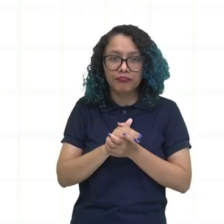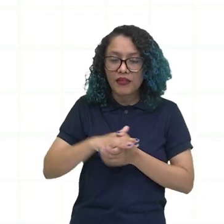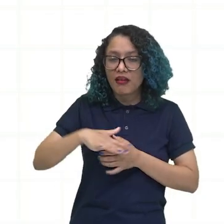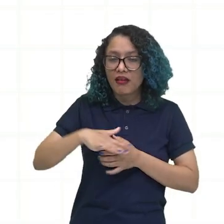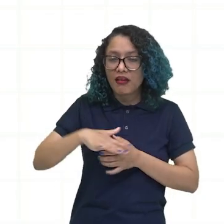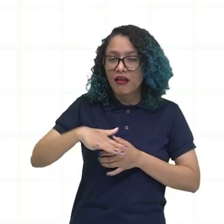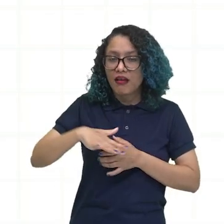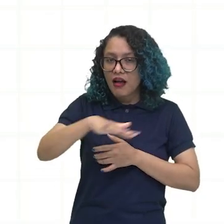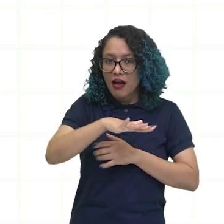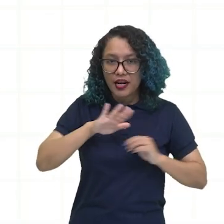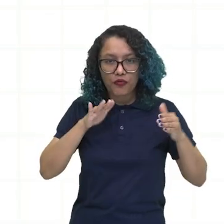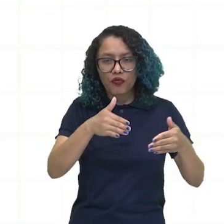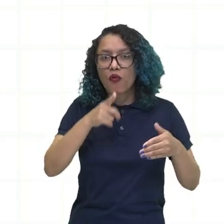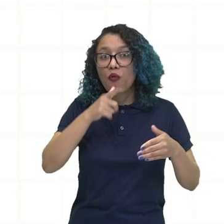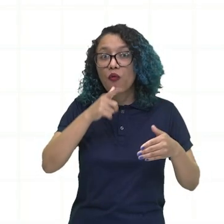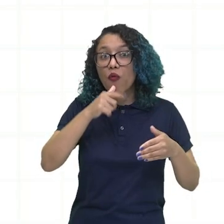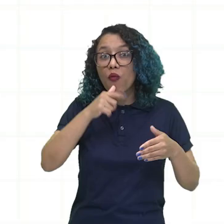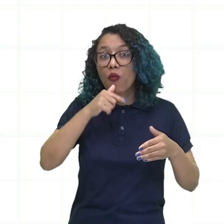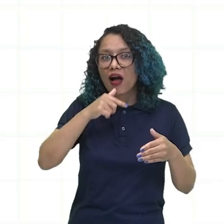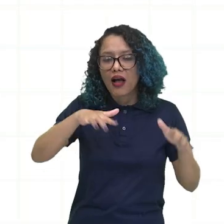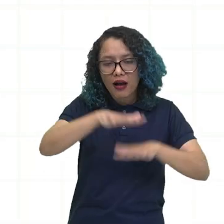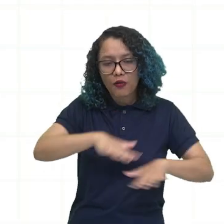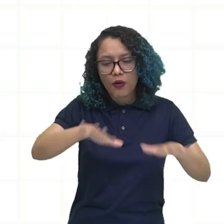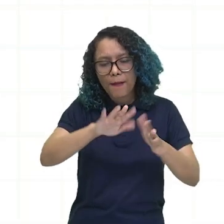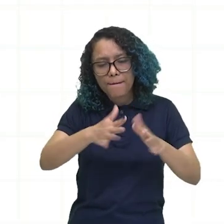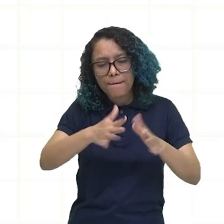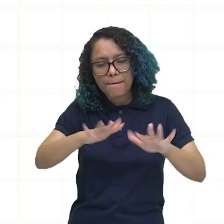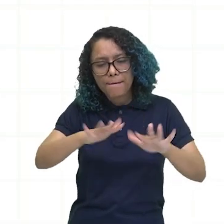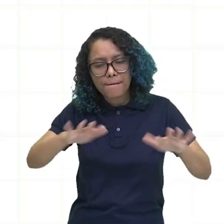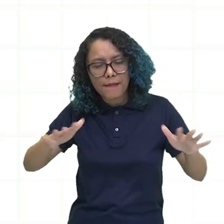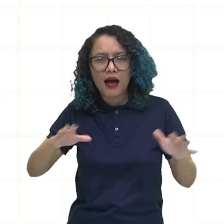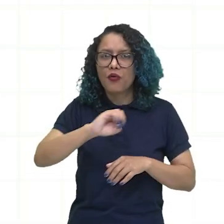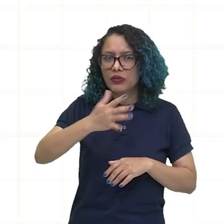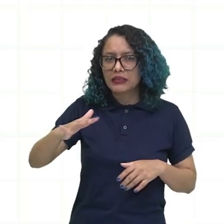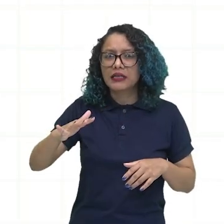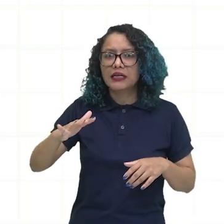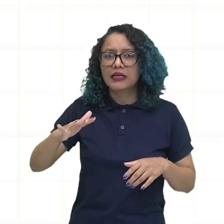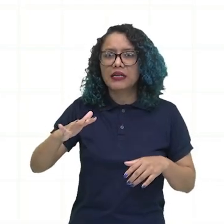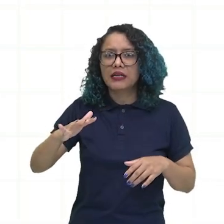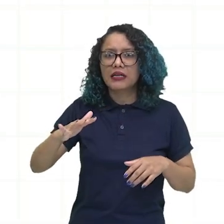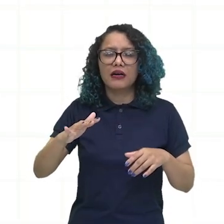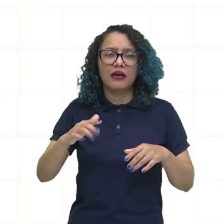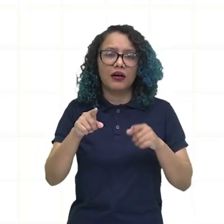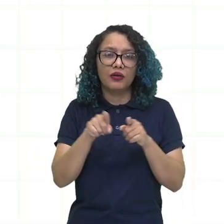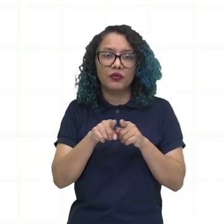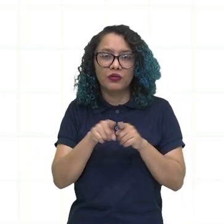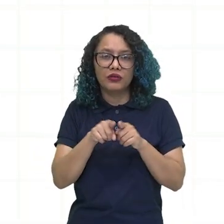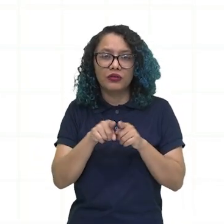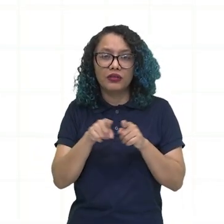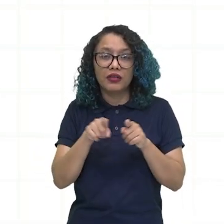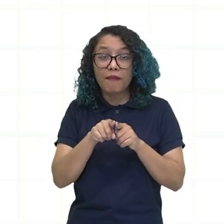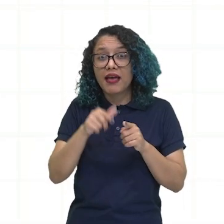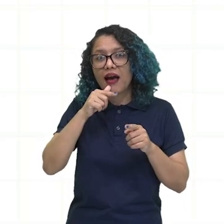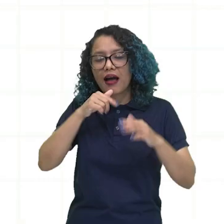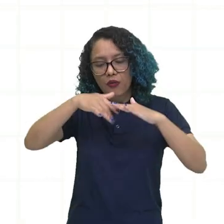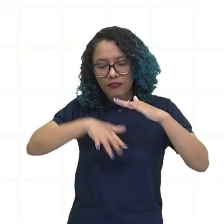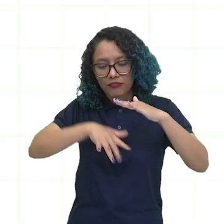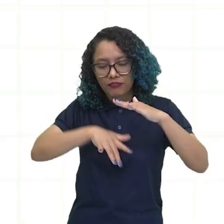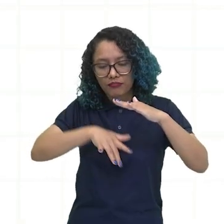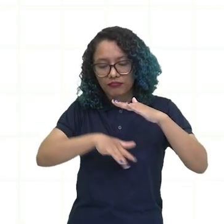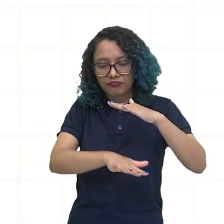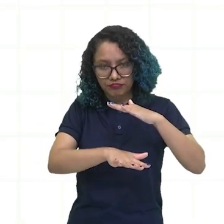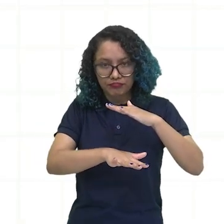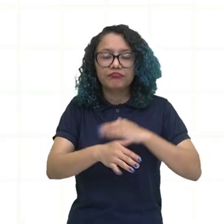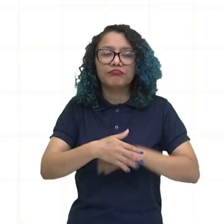que envolve as águas, mares, oceanos e águas subterrâneas,